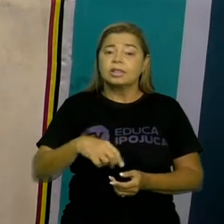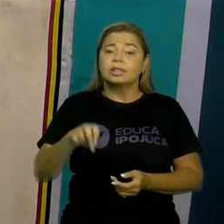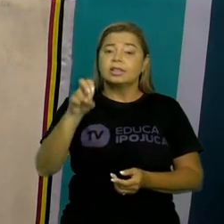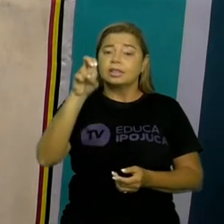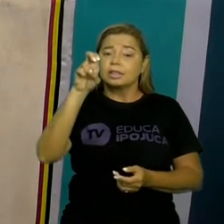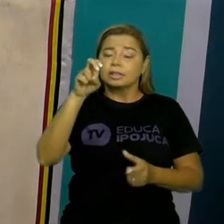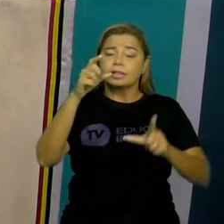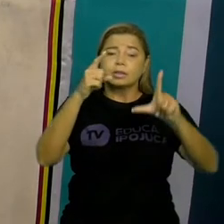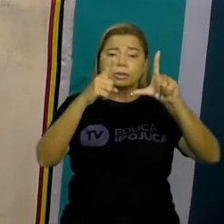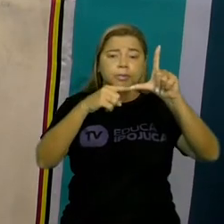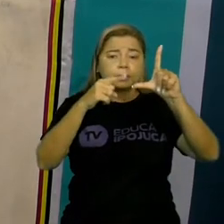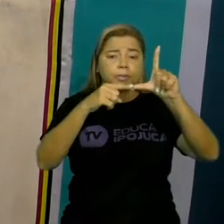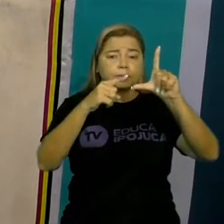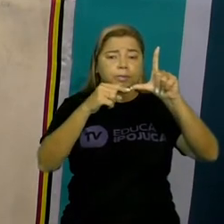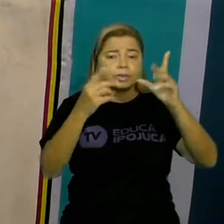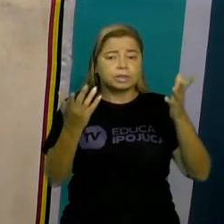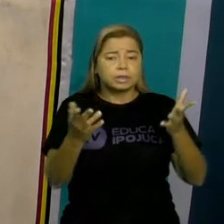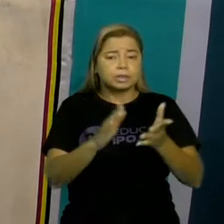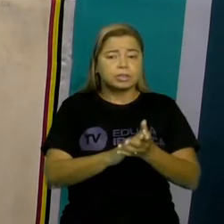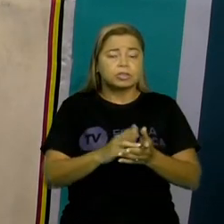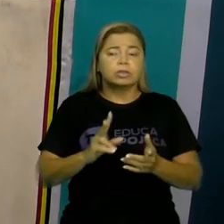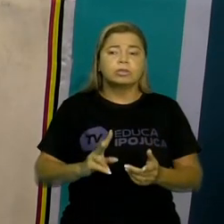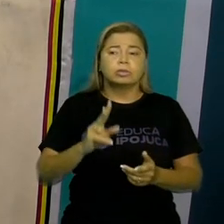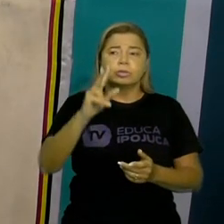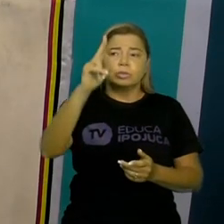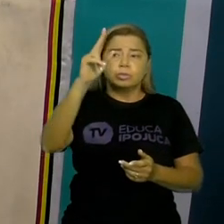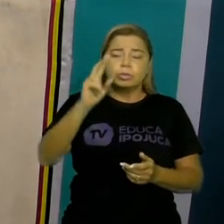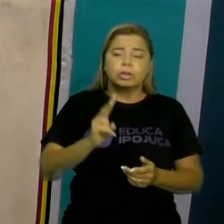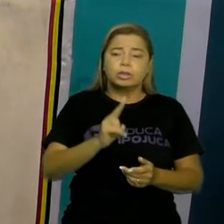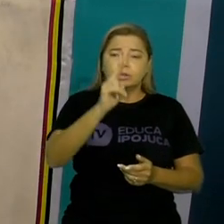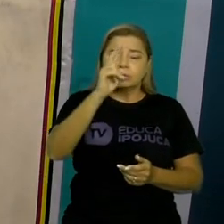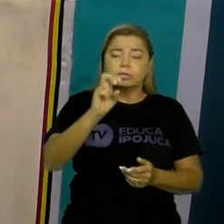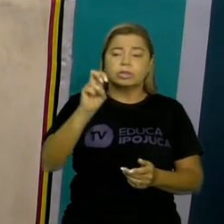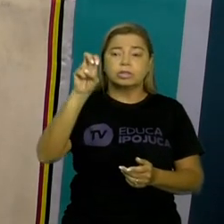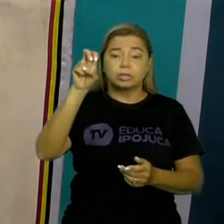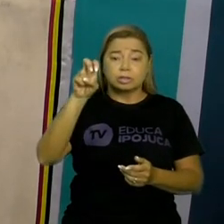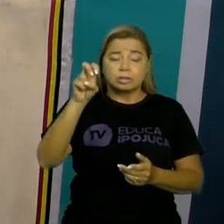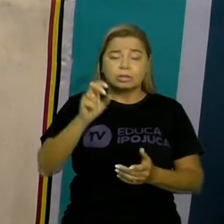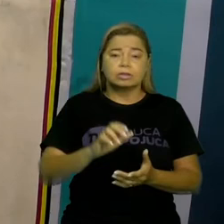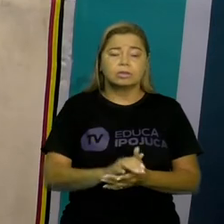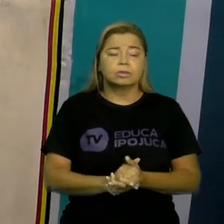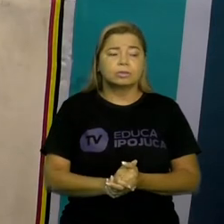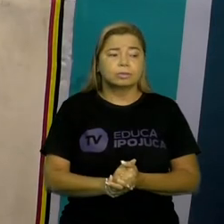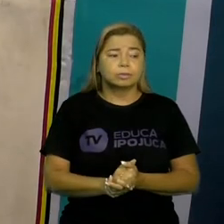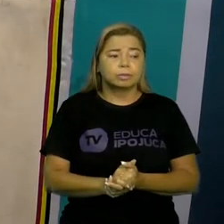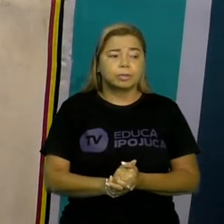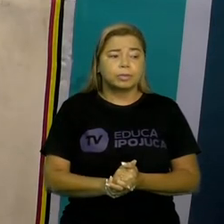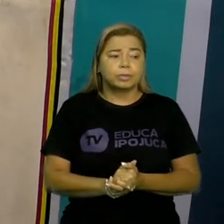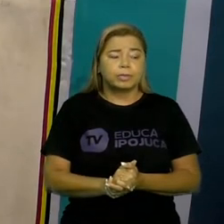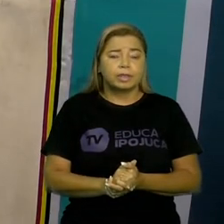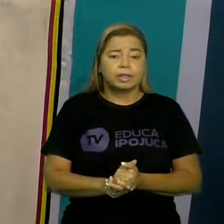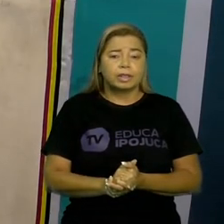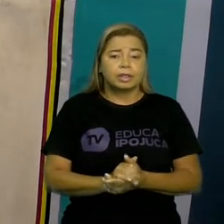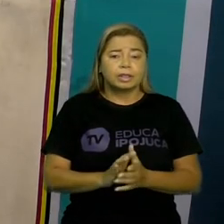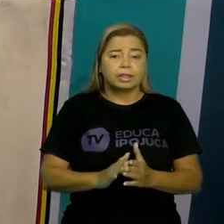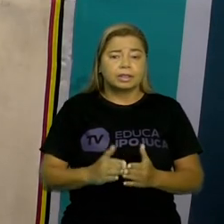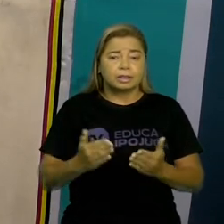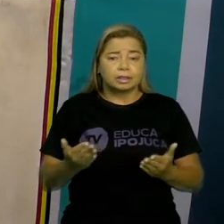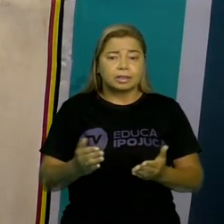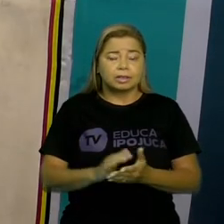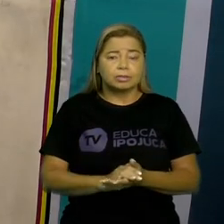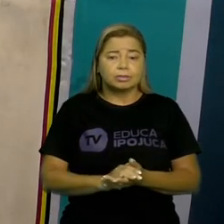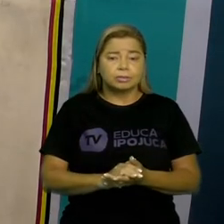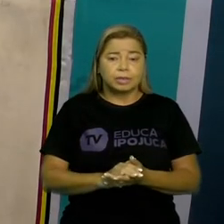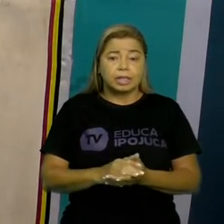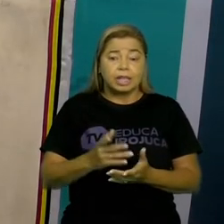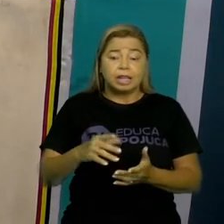então a tia vai fazer 5 tirinhas, tá bom? No meio de cada